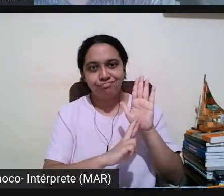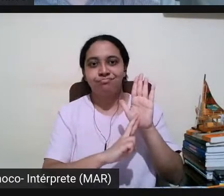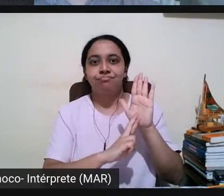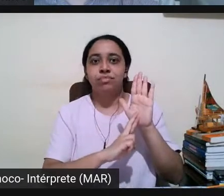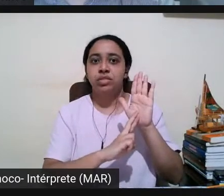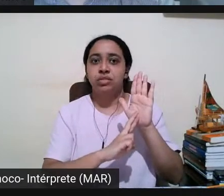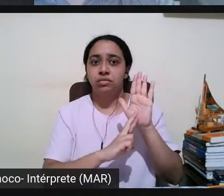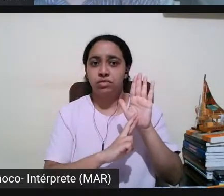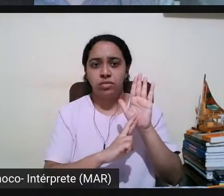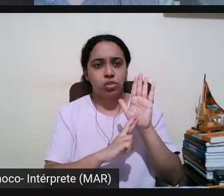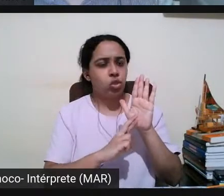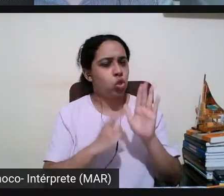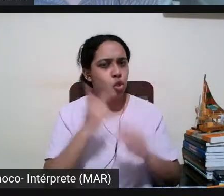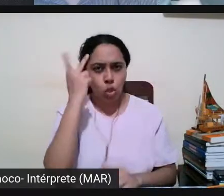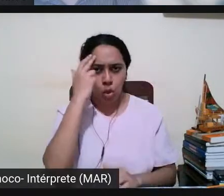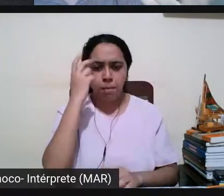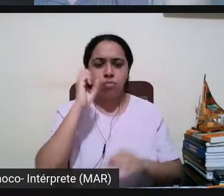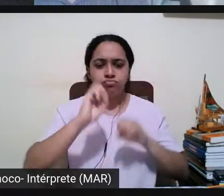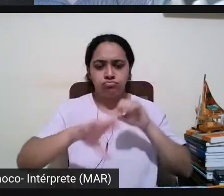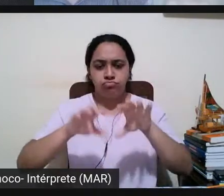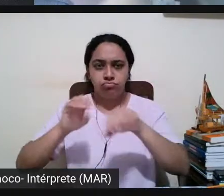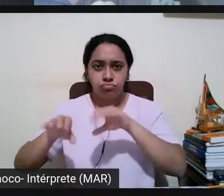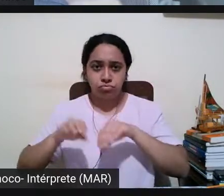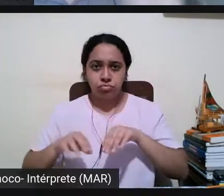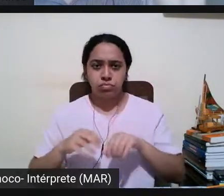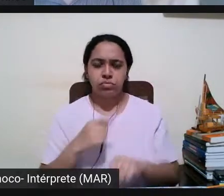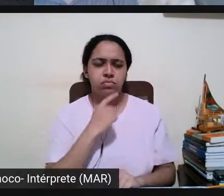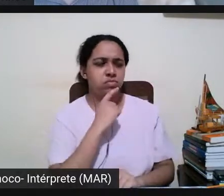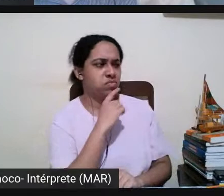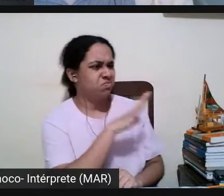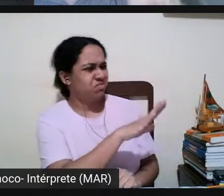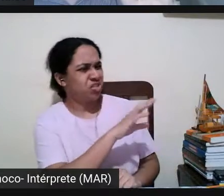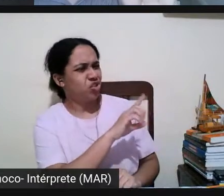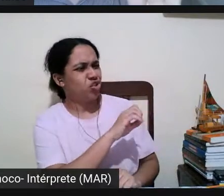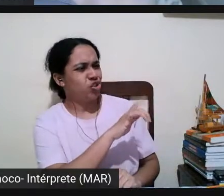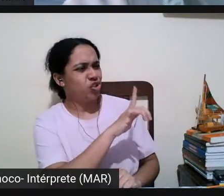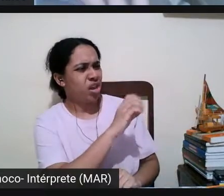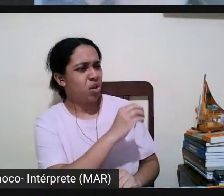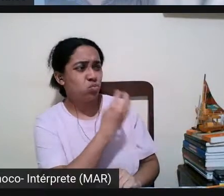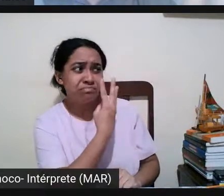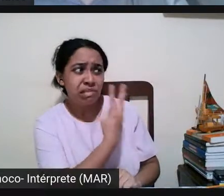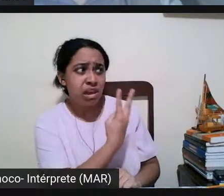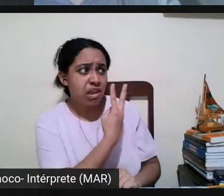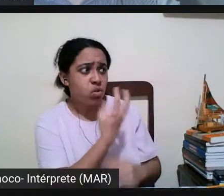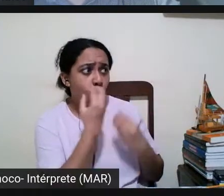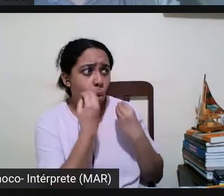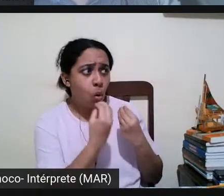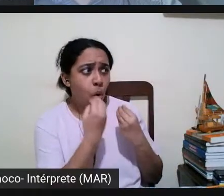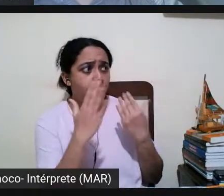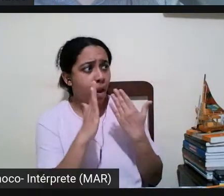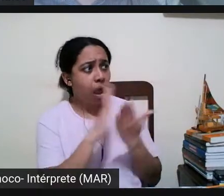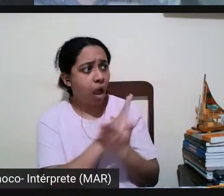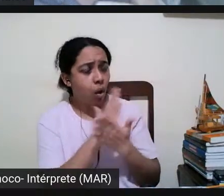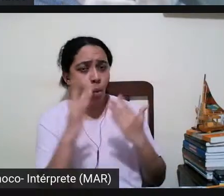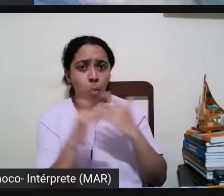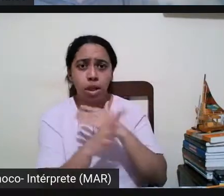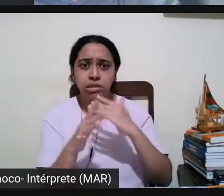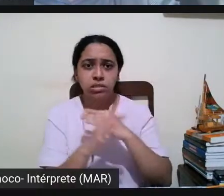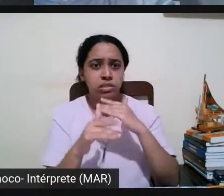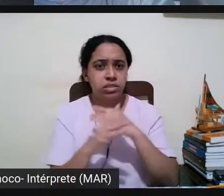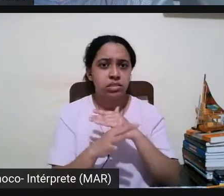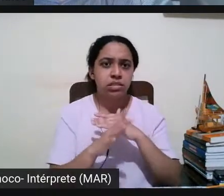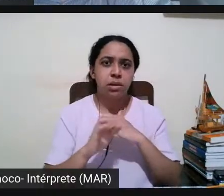para receber resíduos tá aí vai falar seu e digo mais três aterros como é que algumas cidades eu tenho imagem